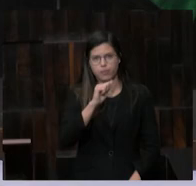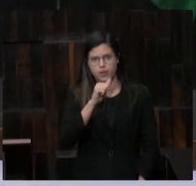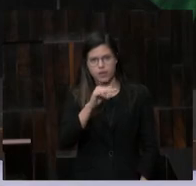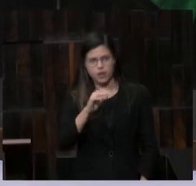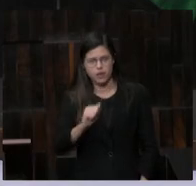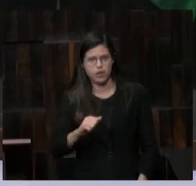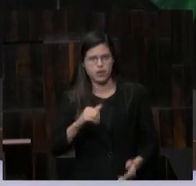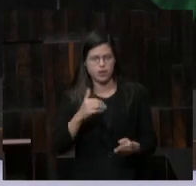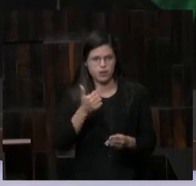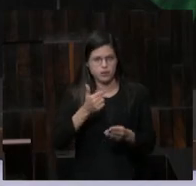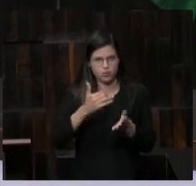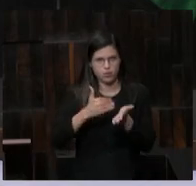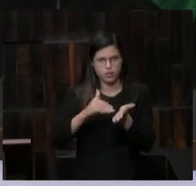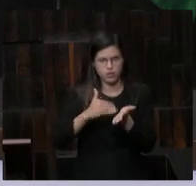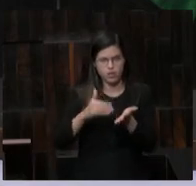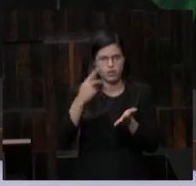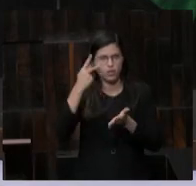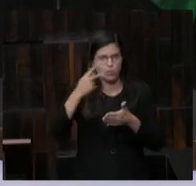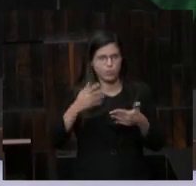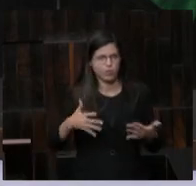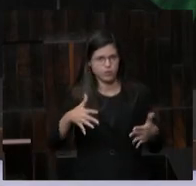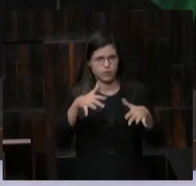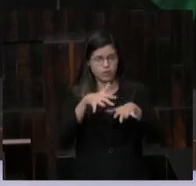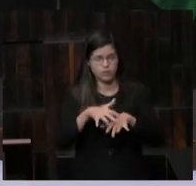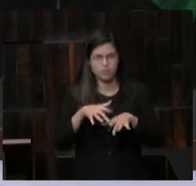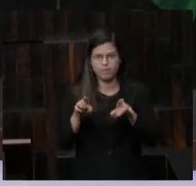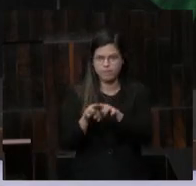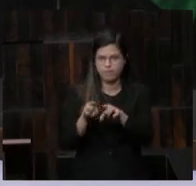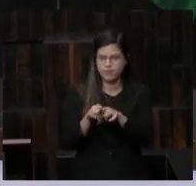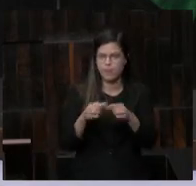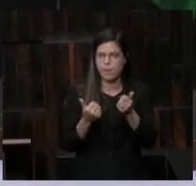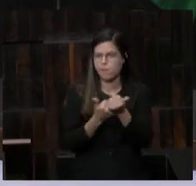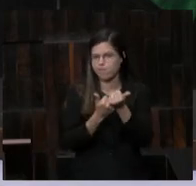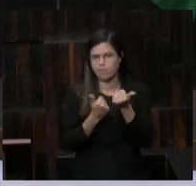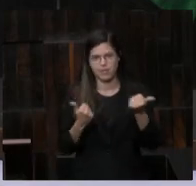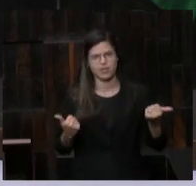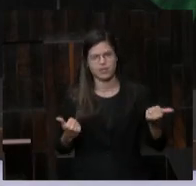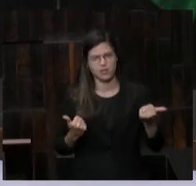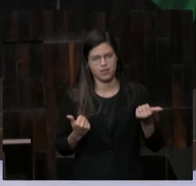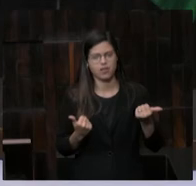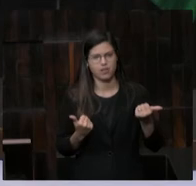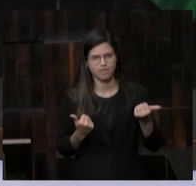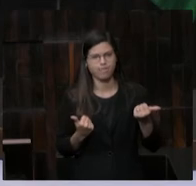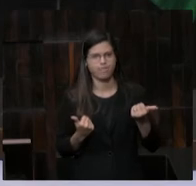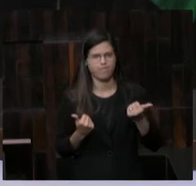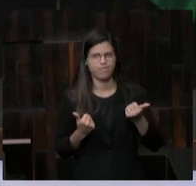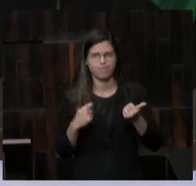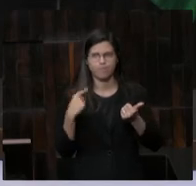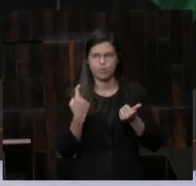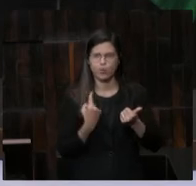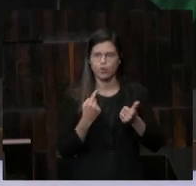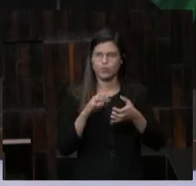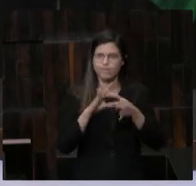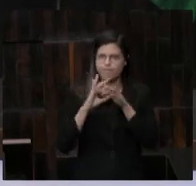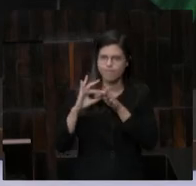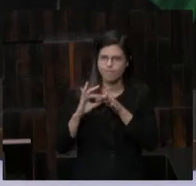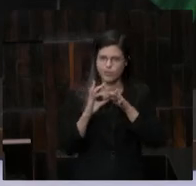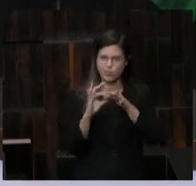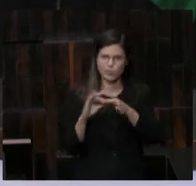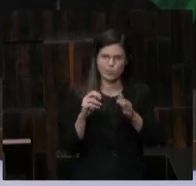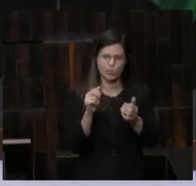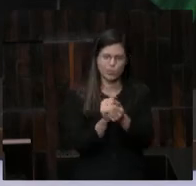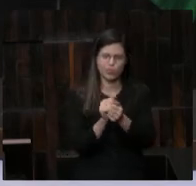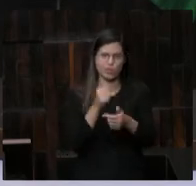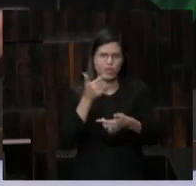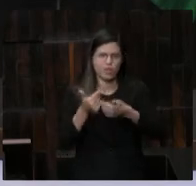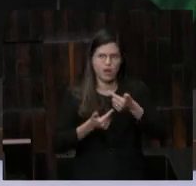subsecretária de Políticas Inclusivas, também uma grande parceira que tem, estamos juntas, né, sempre